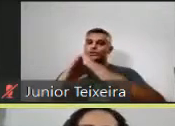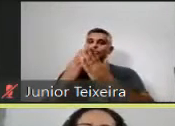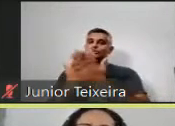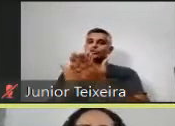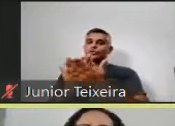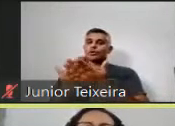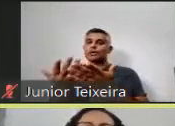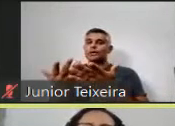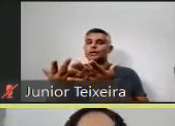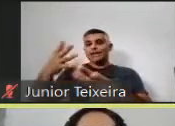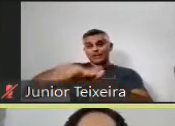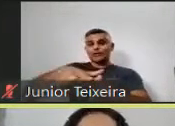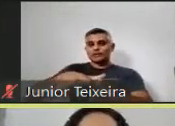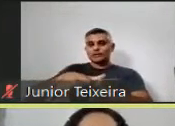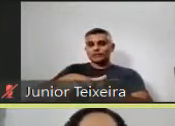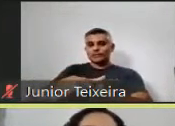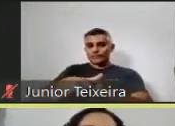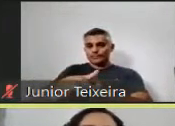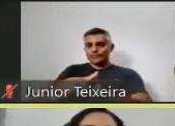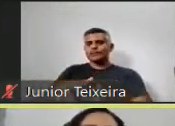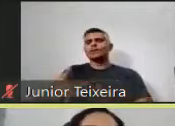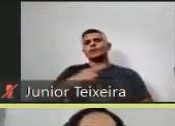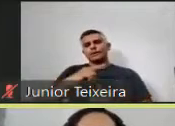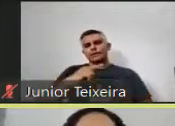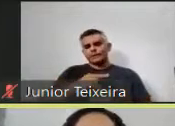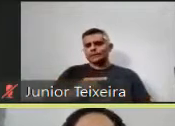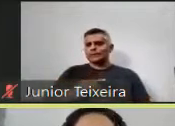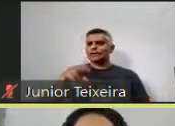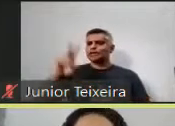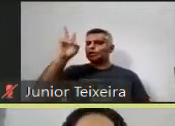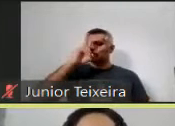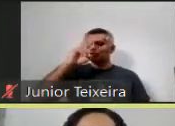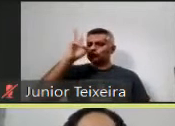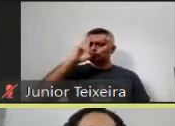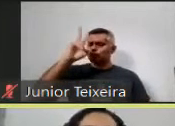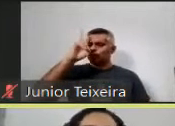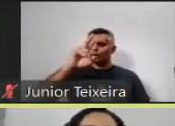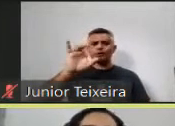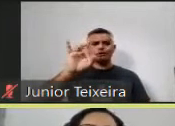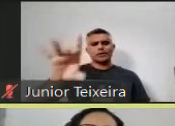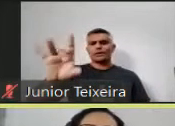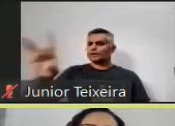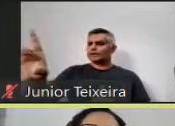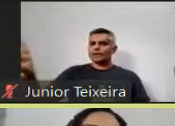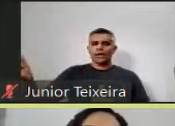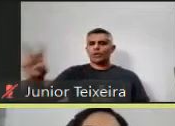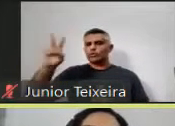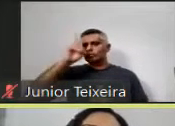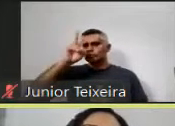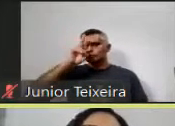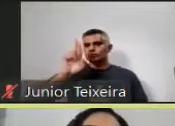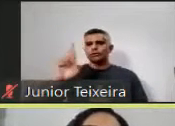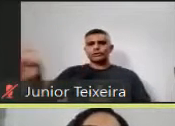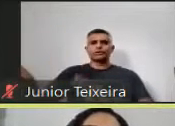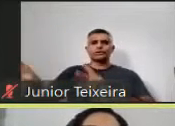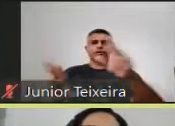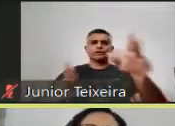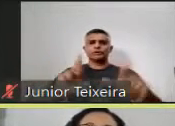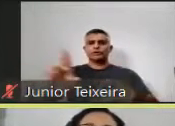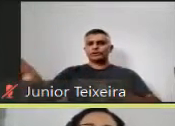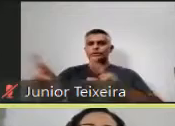das subjetividades humanas. Dito isso, a minha pesquisa ela teve como objetivo